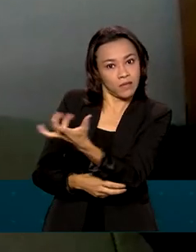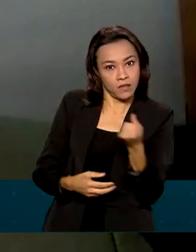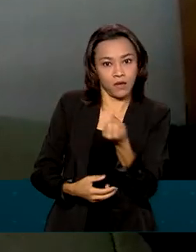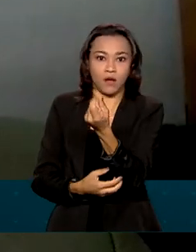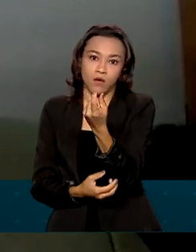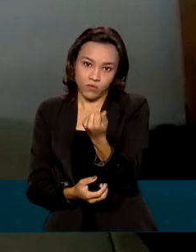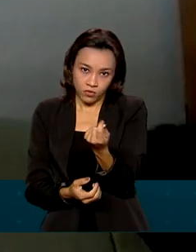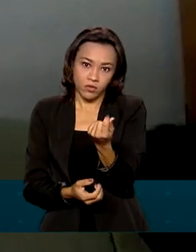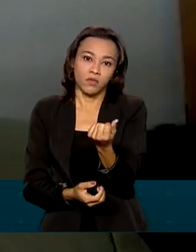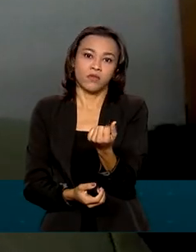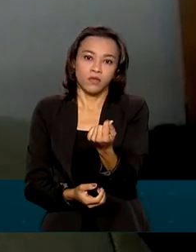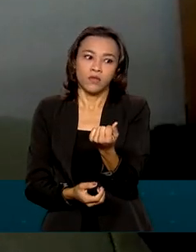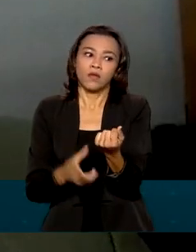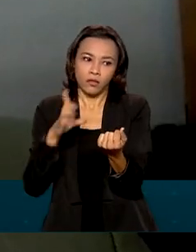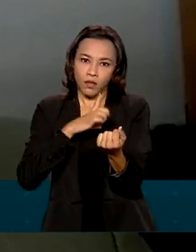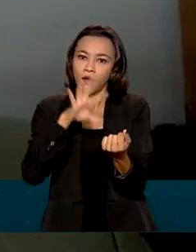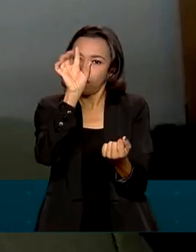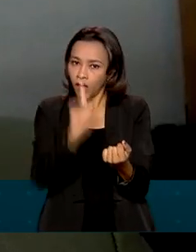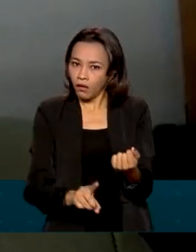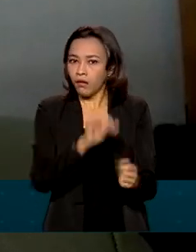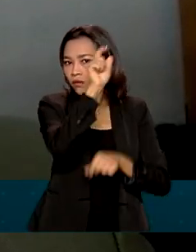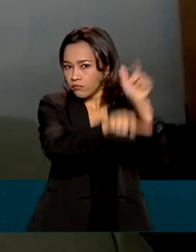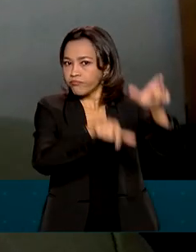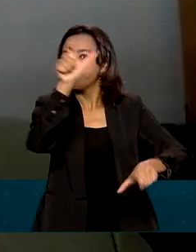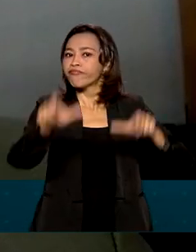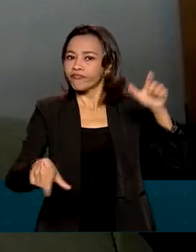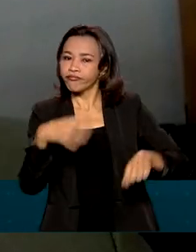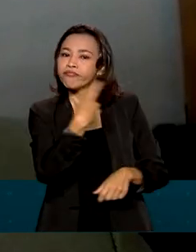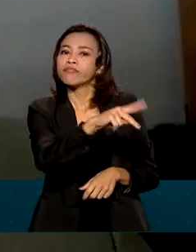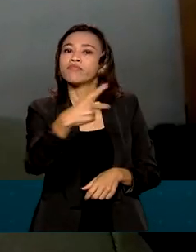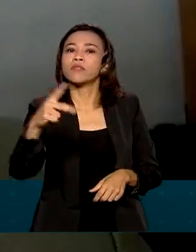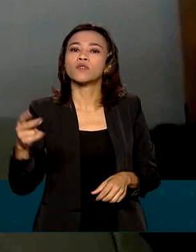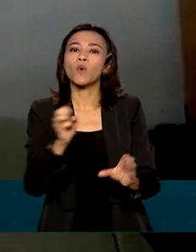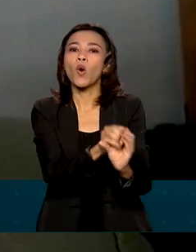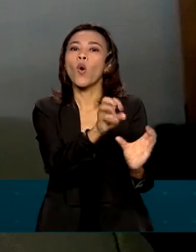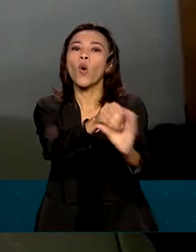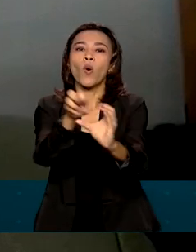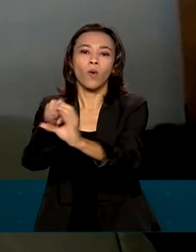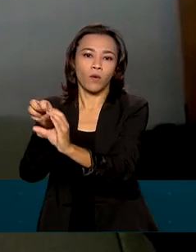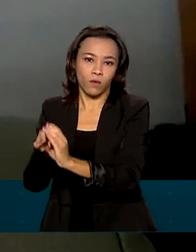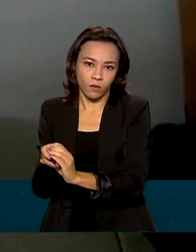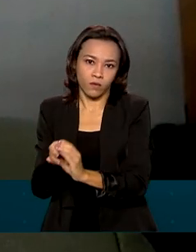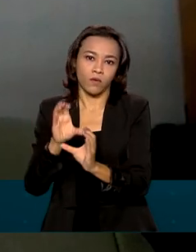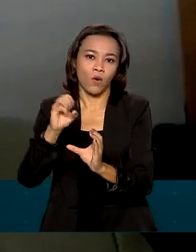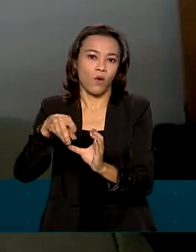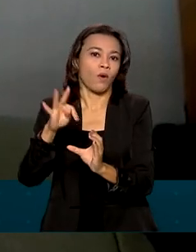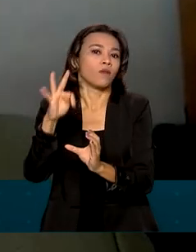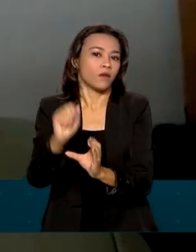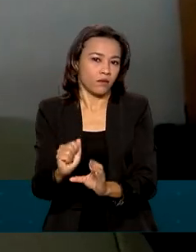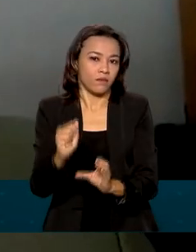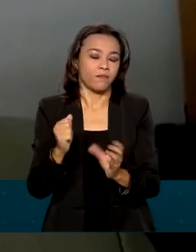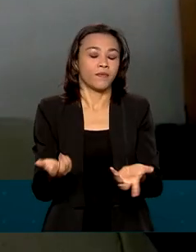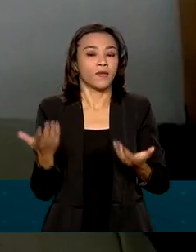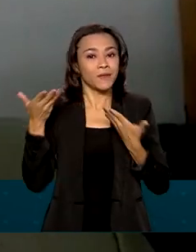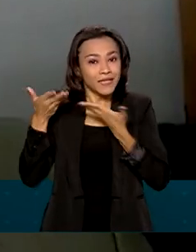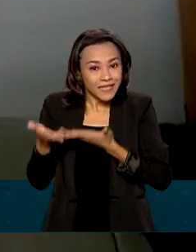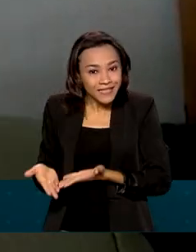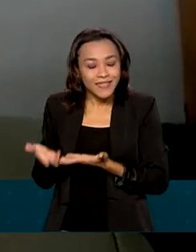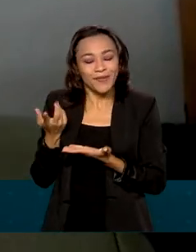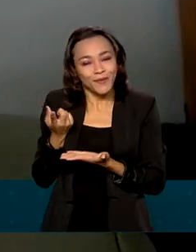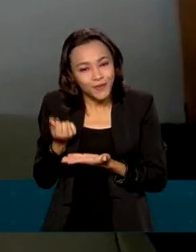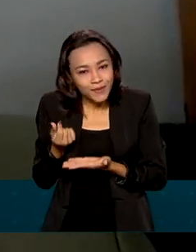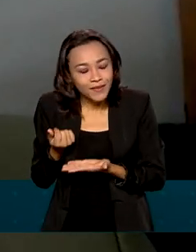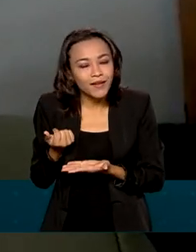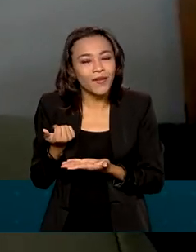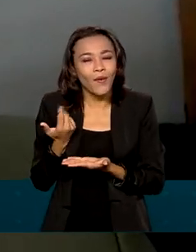dos valores que o trabalhador tem na sua conta do FGTS Esse é um colchão de